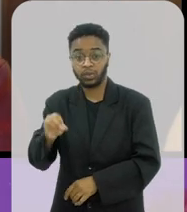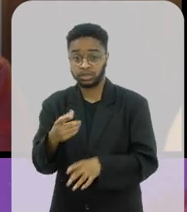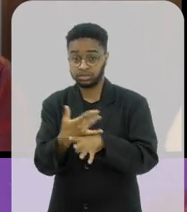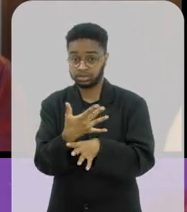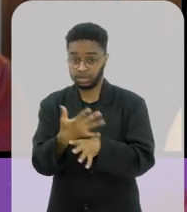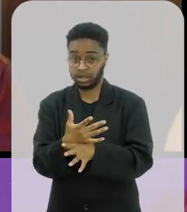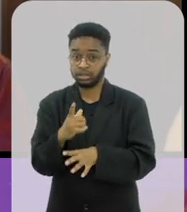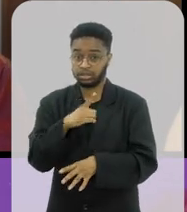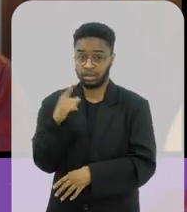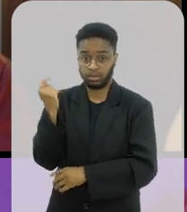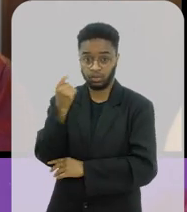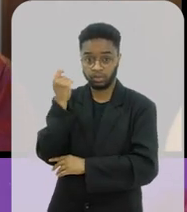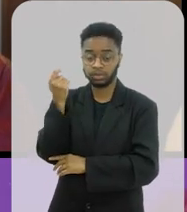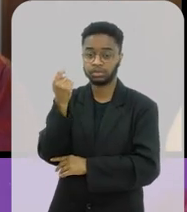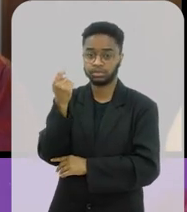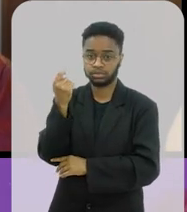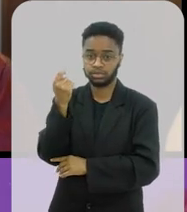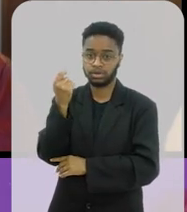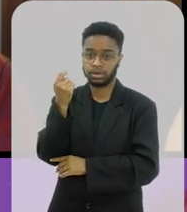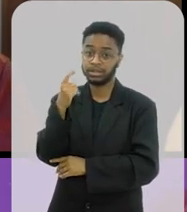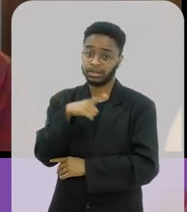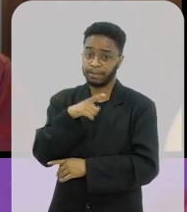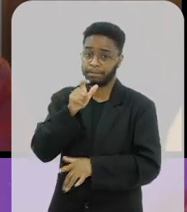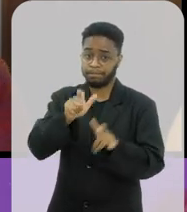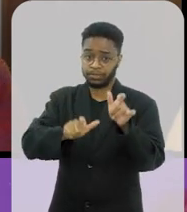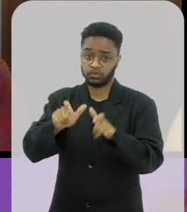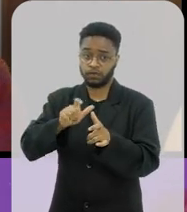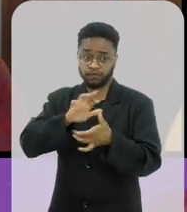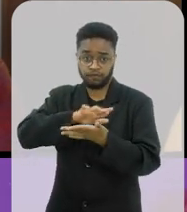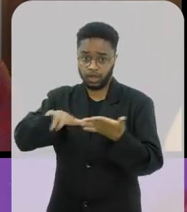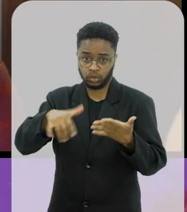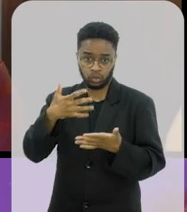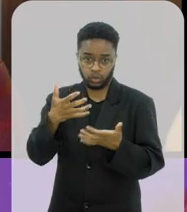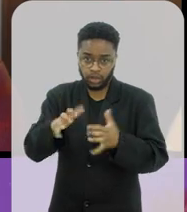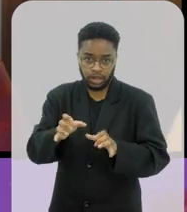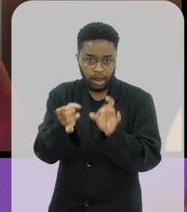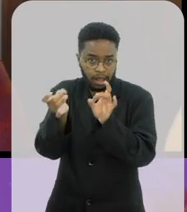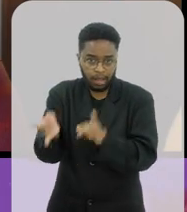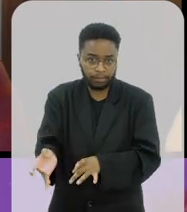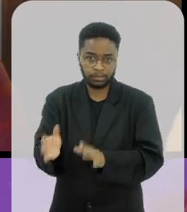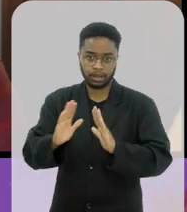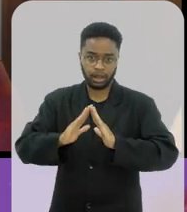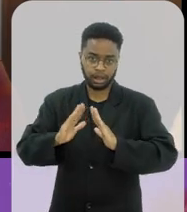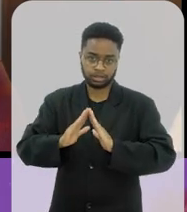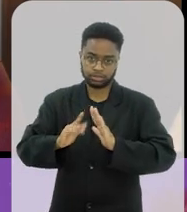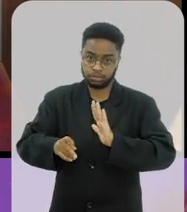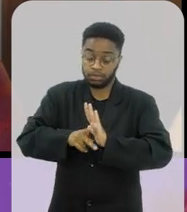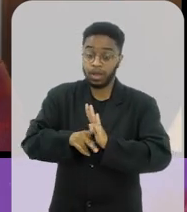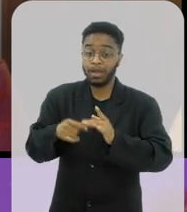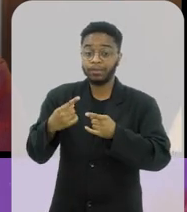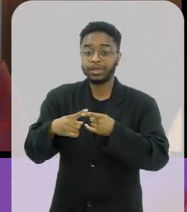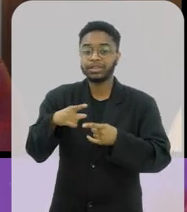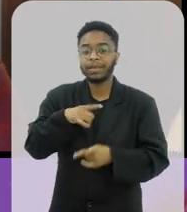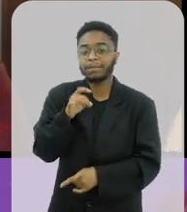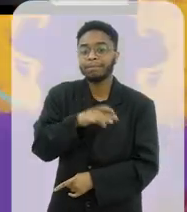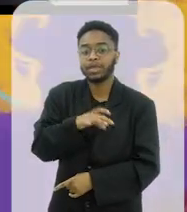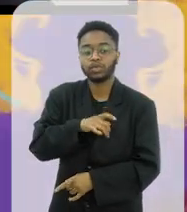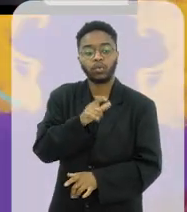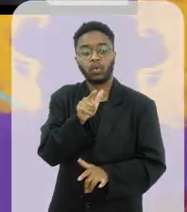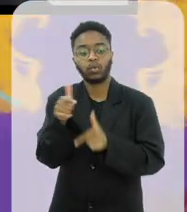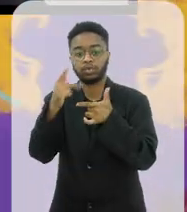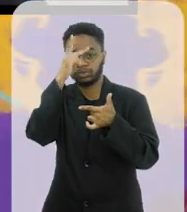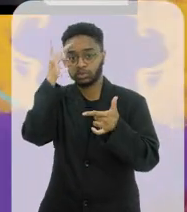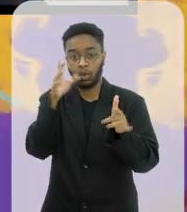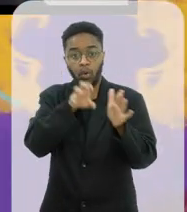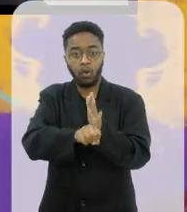municípios existentes no Rio Grande do Sul, muitas pessoas não quiseram deixar as casas, as próprias casas, com medo de saques, né?